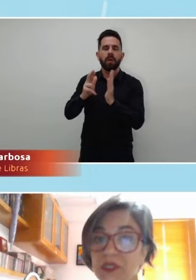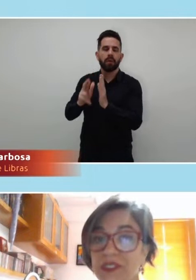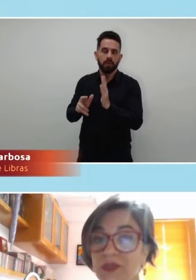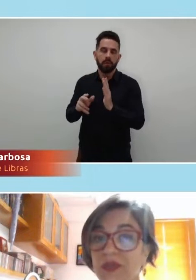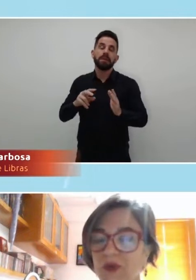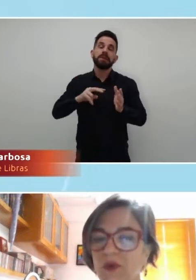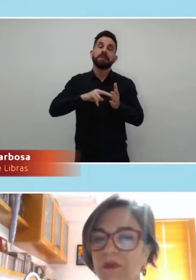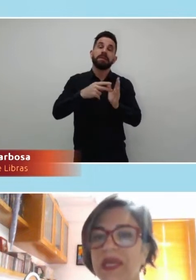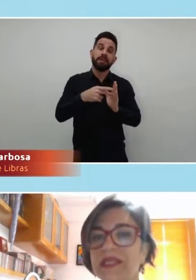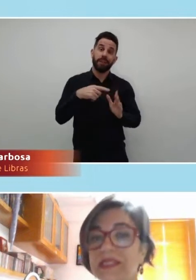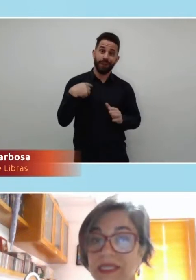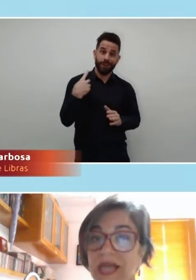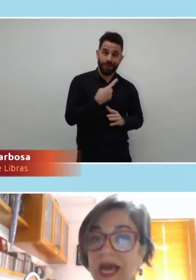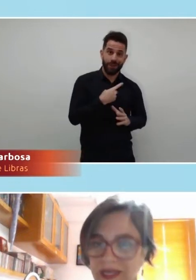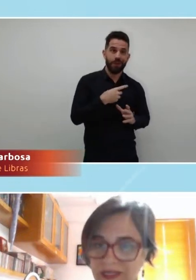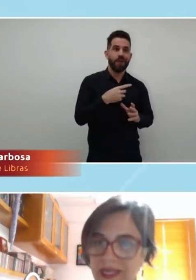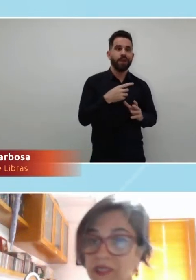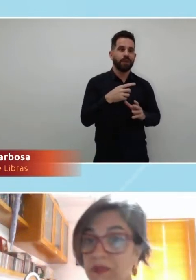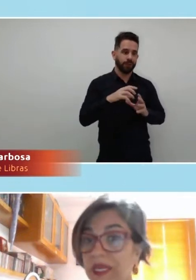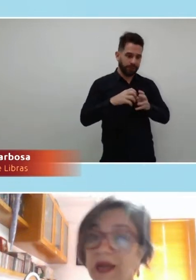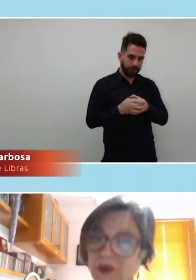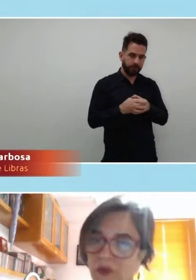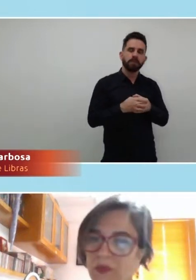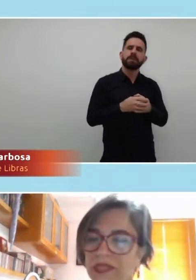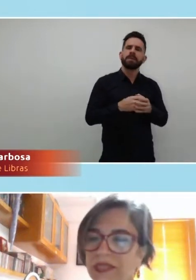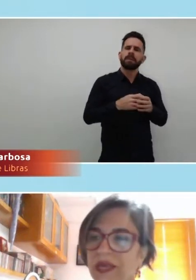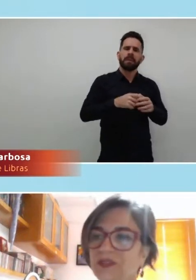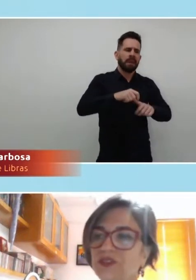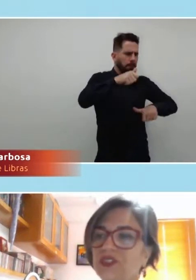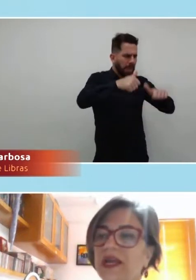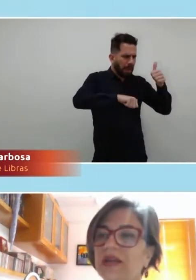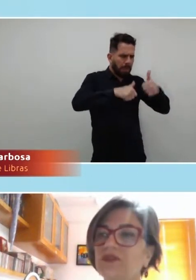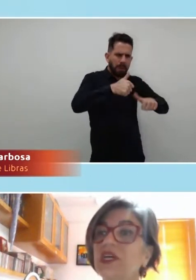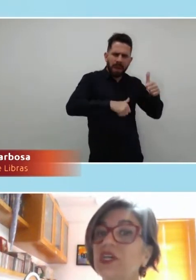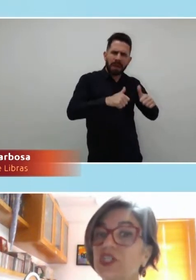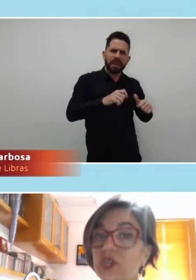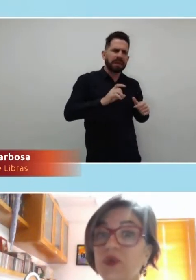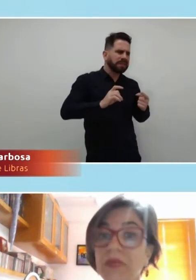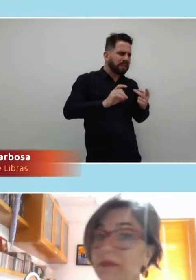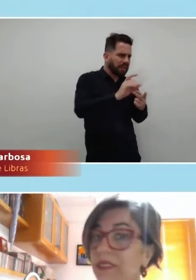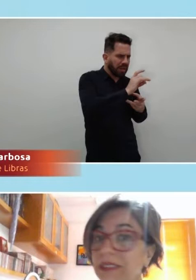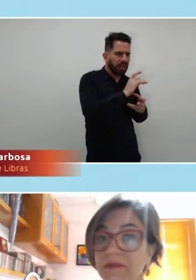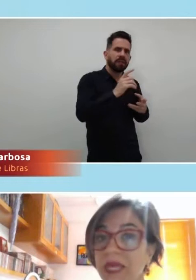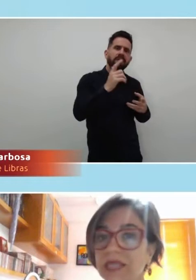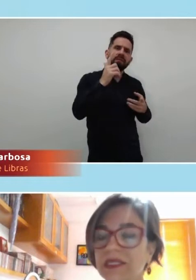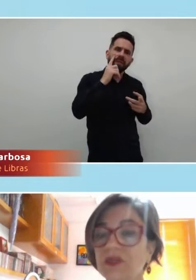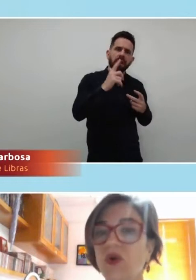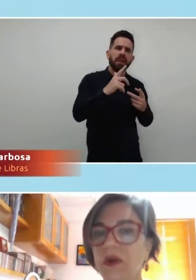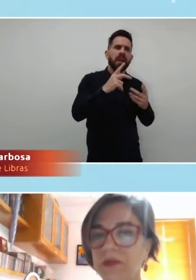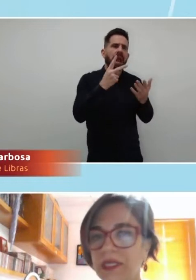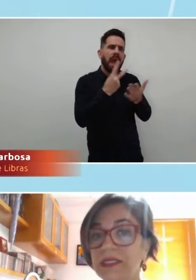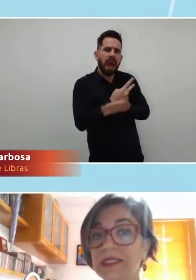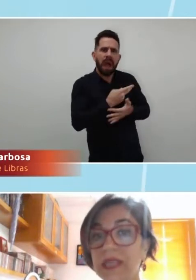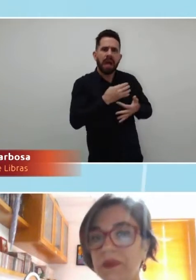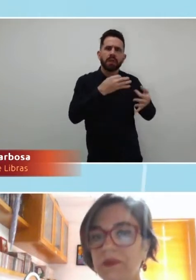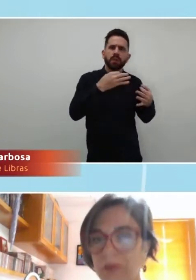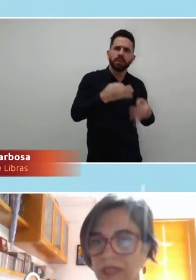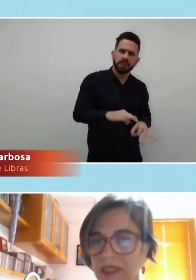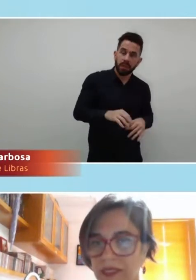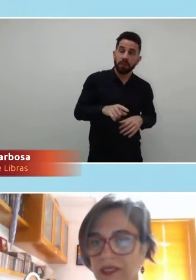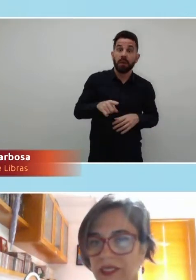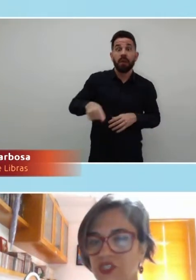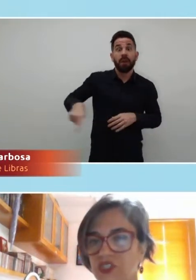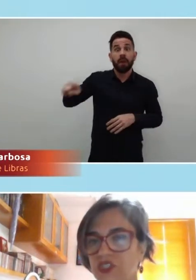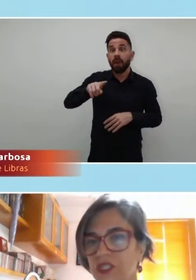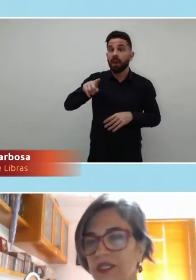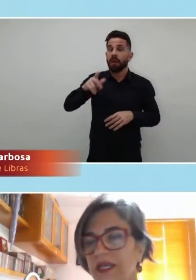uma situação que é complexa e dar, né, explicar como é que está errado, onde está errado, gerou uma demanda imensa, enorme. Eles sempre pedem